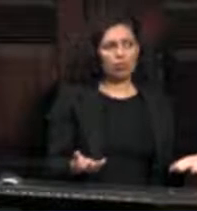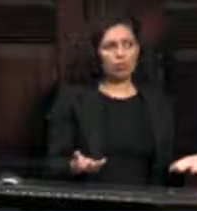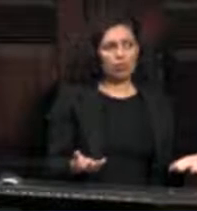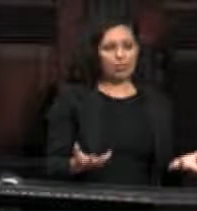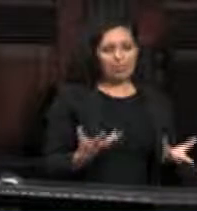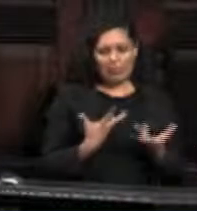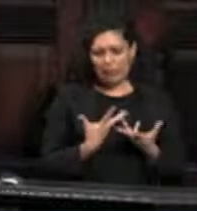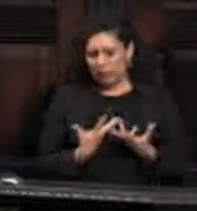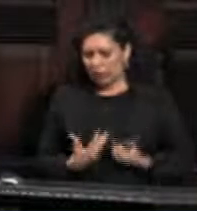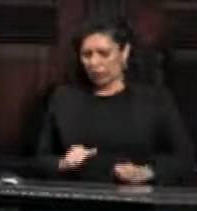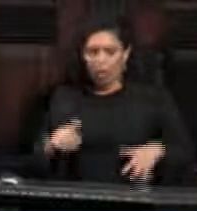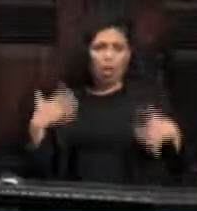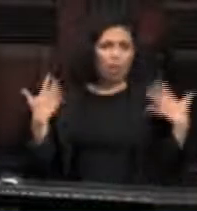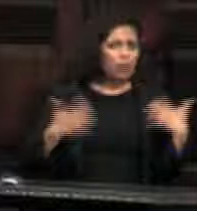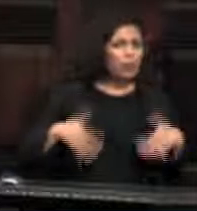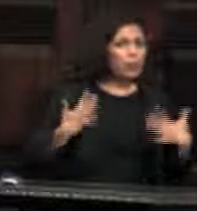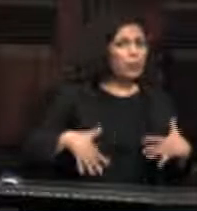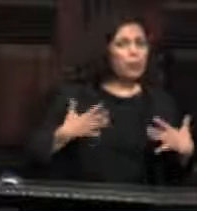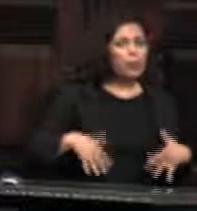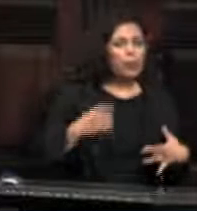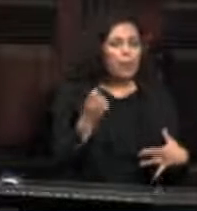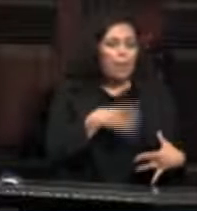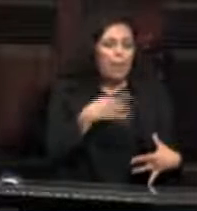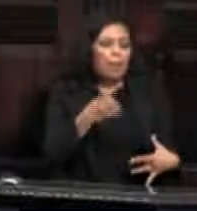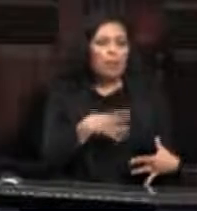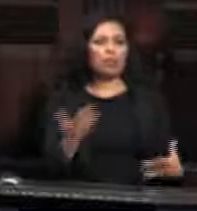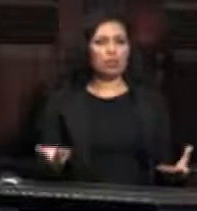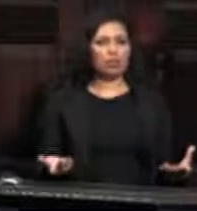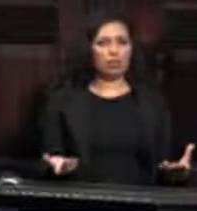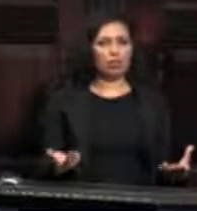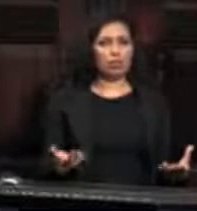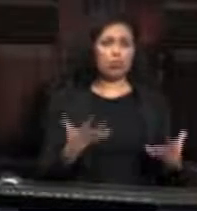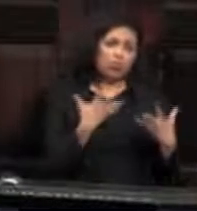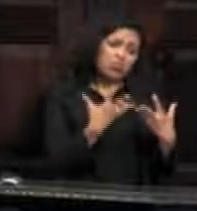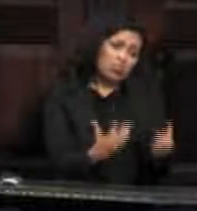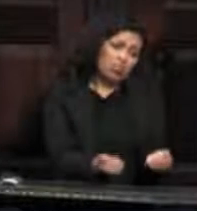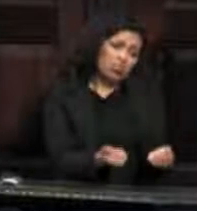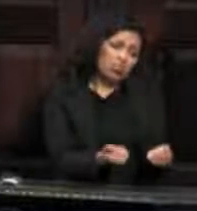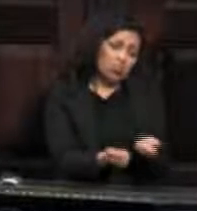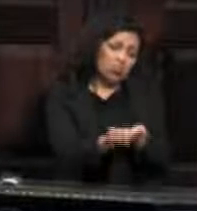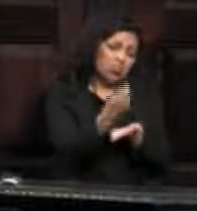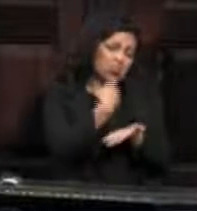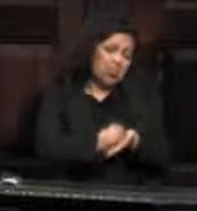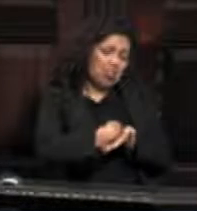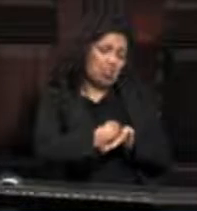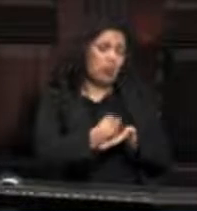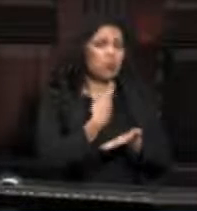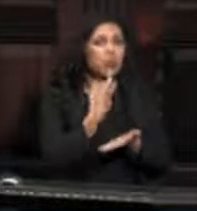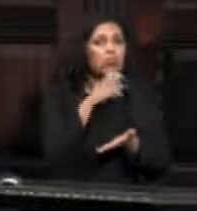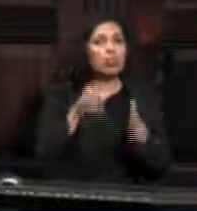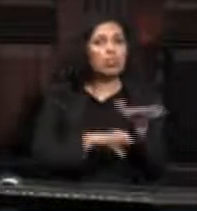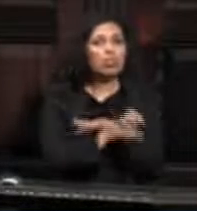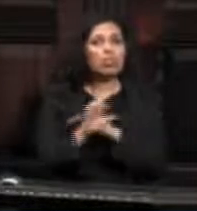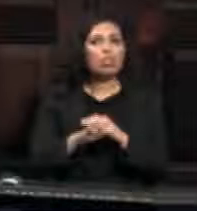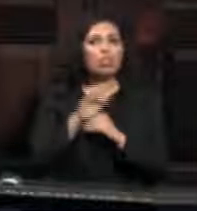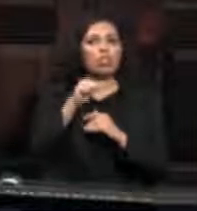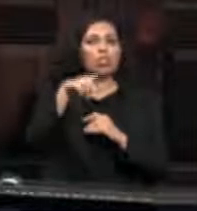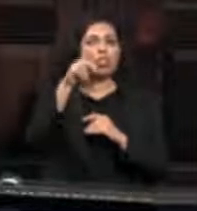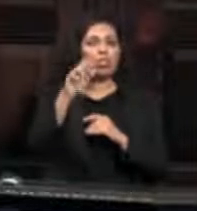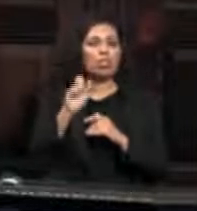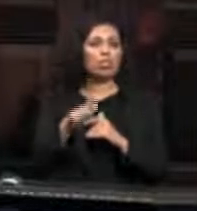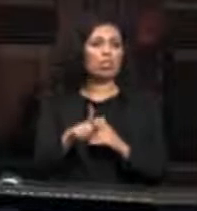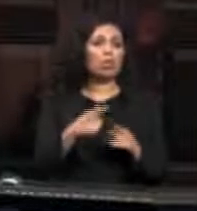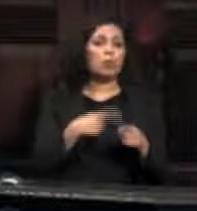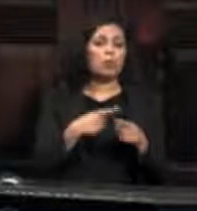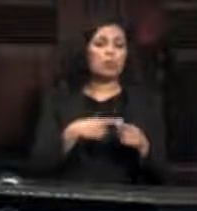sob ameaça, intimidadas e aceitavam aquela situação constrangedora